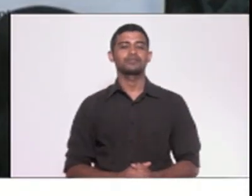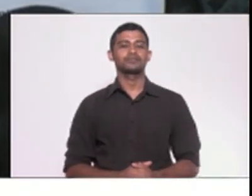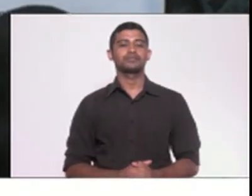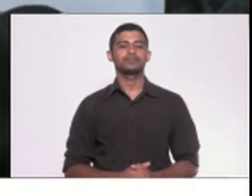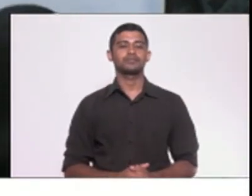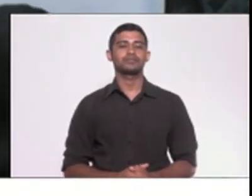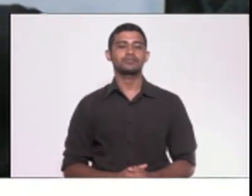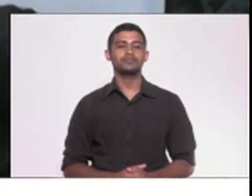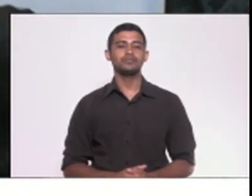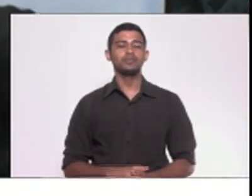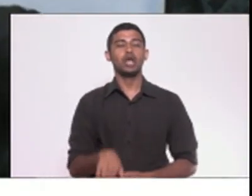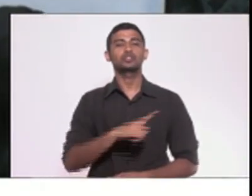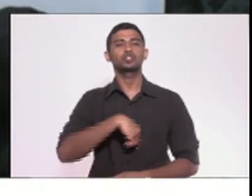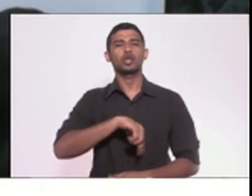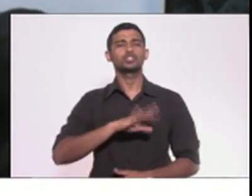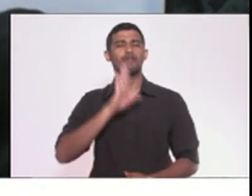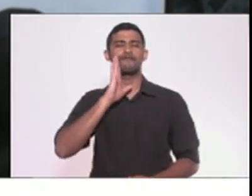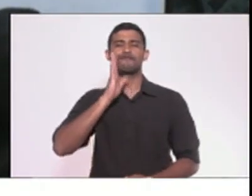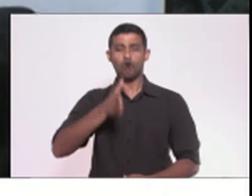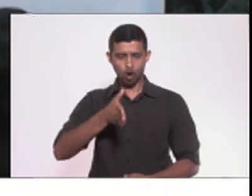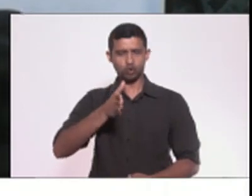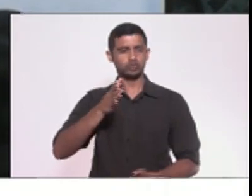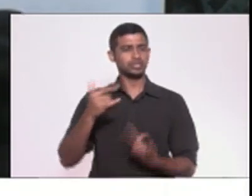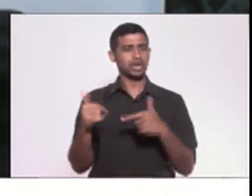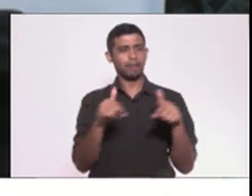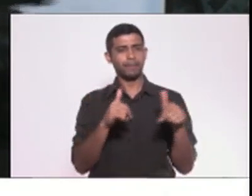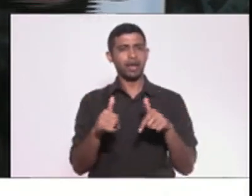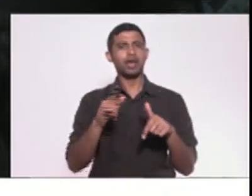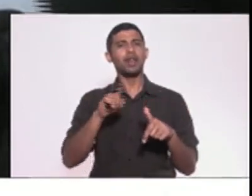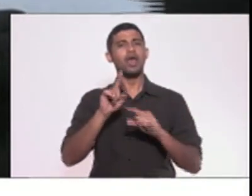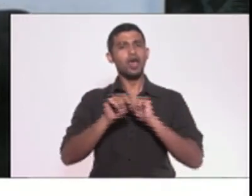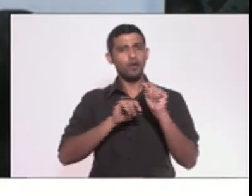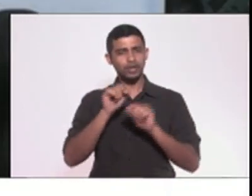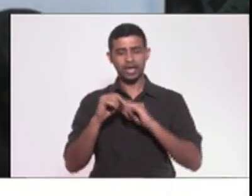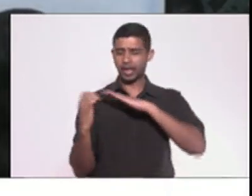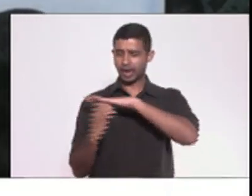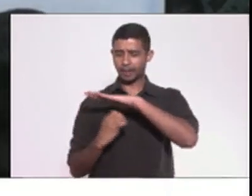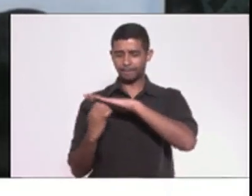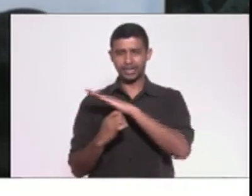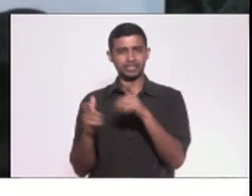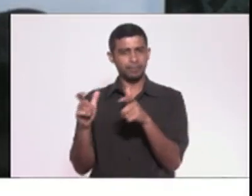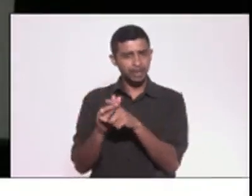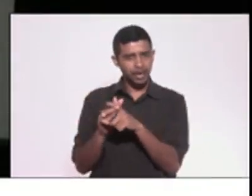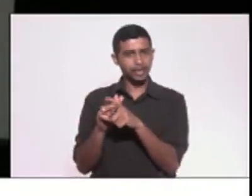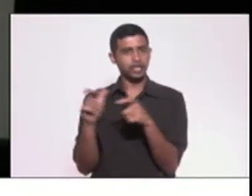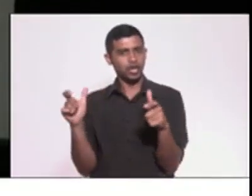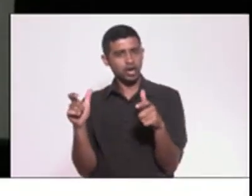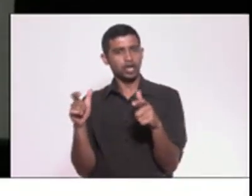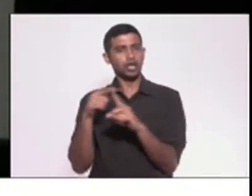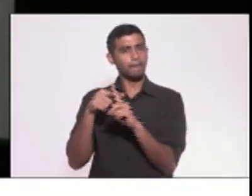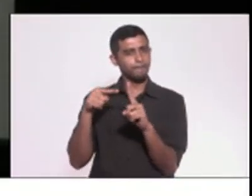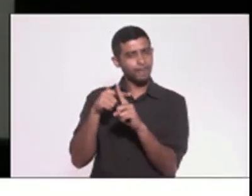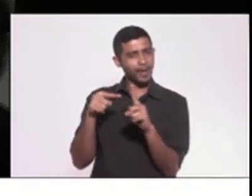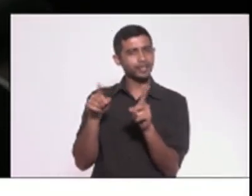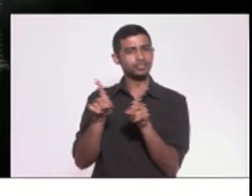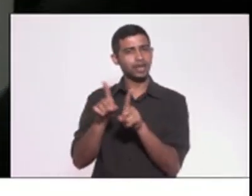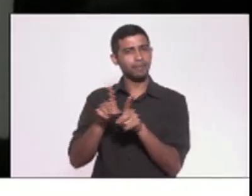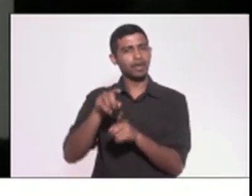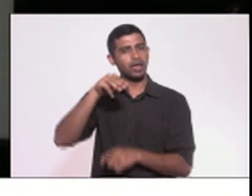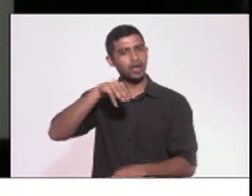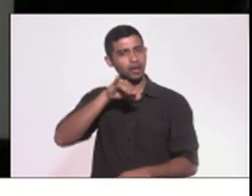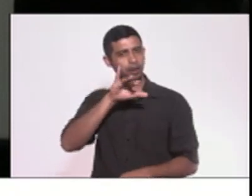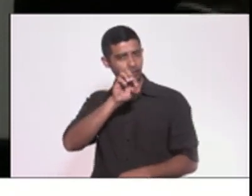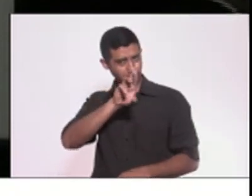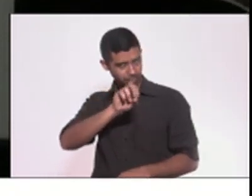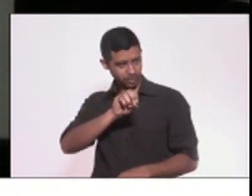nosso foco de atuação, como eu disse, são micro, pequenas e médias empresas e o microcrédito, o